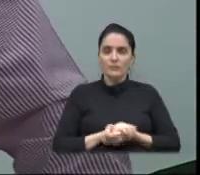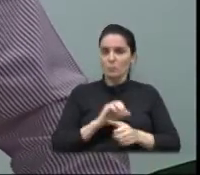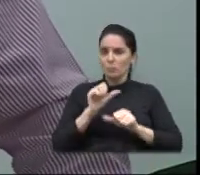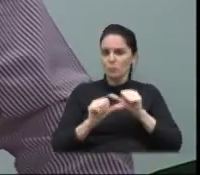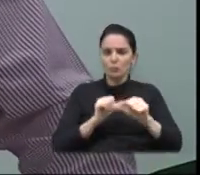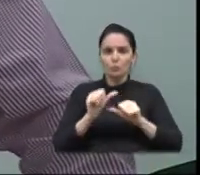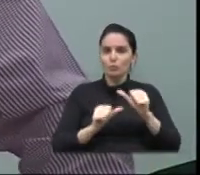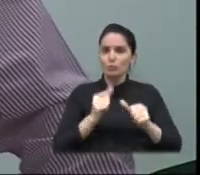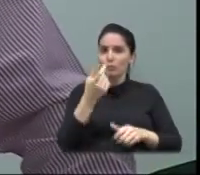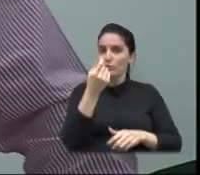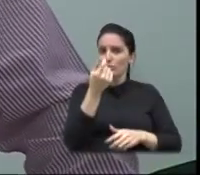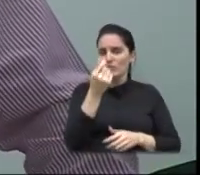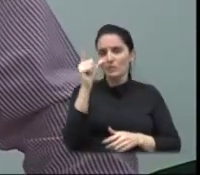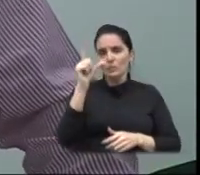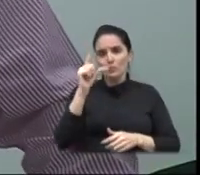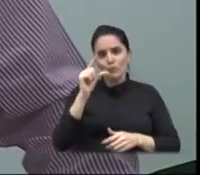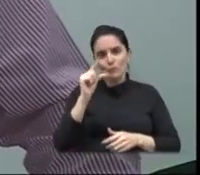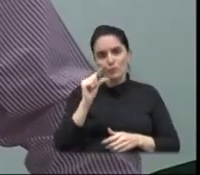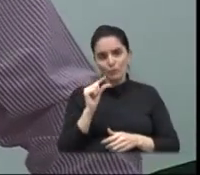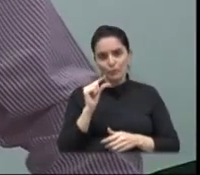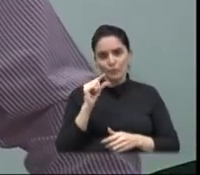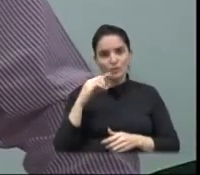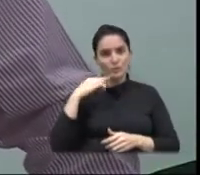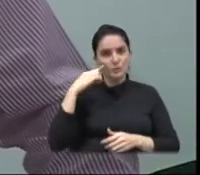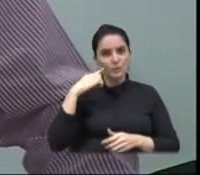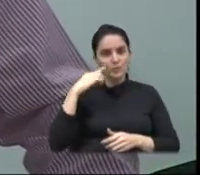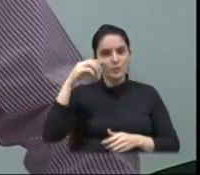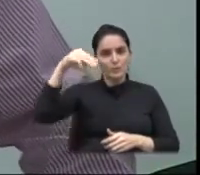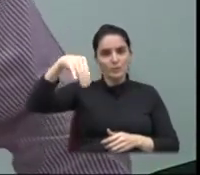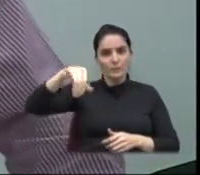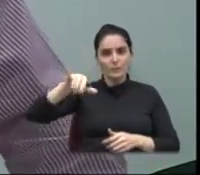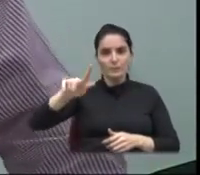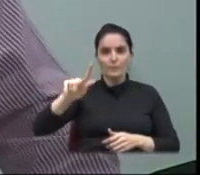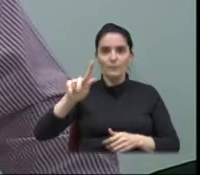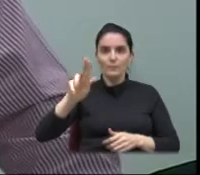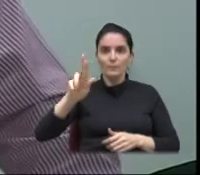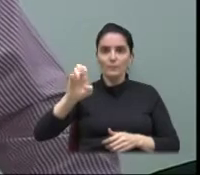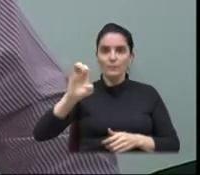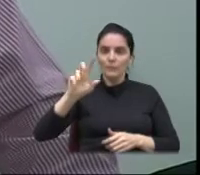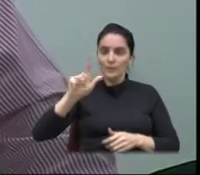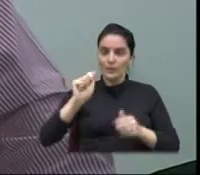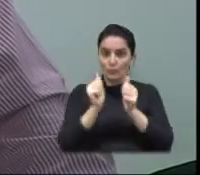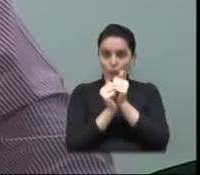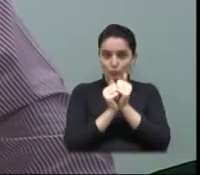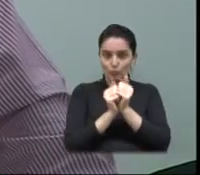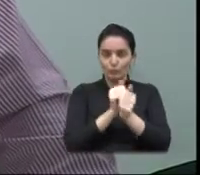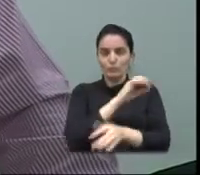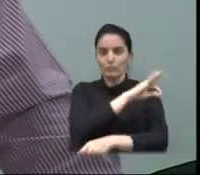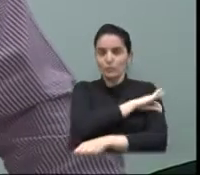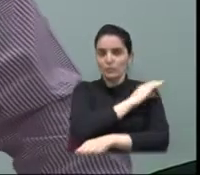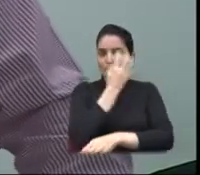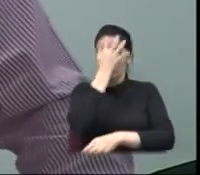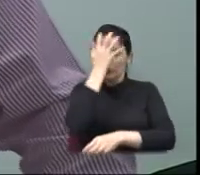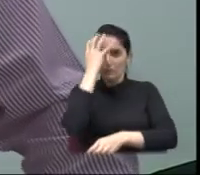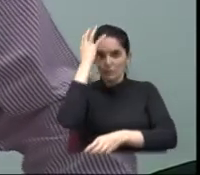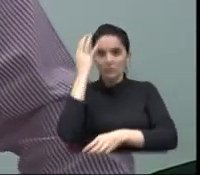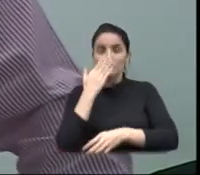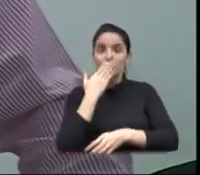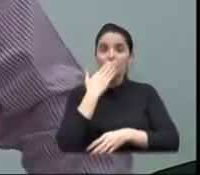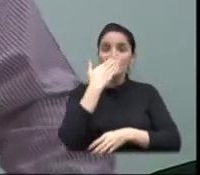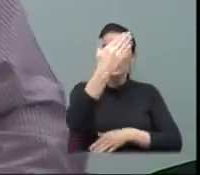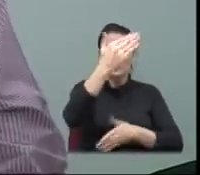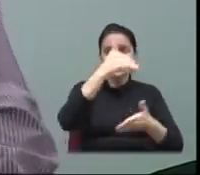os recursos são escassos. O deputado Miguel Lombardi tem, junto com o prefeito Mário Botião, buscado nos ministérios recursos